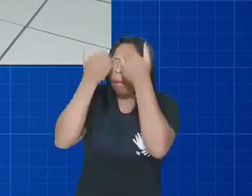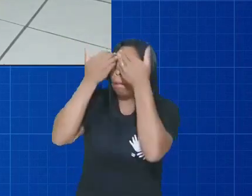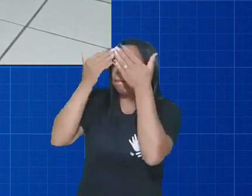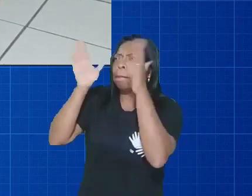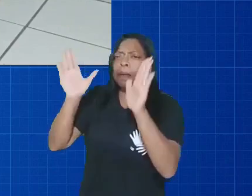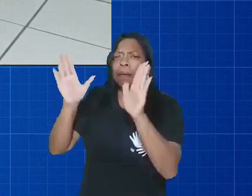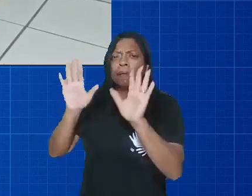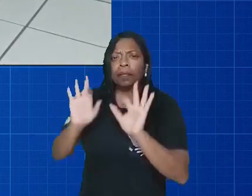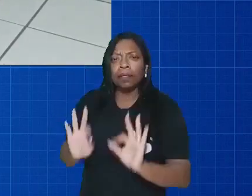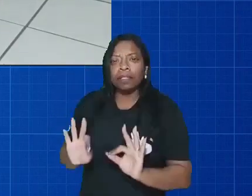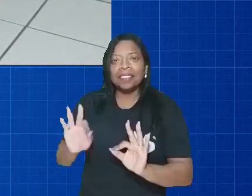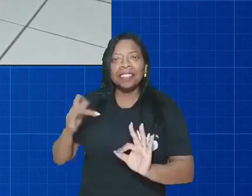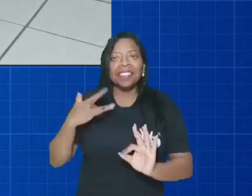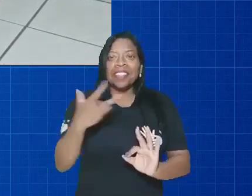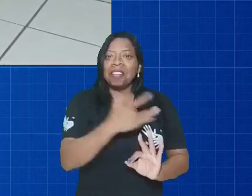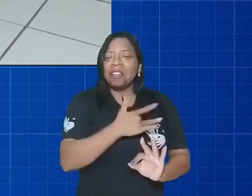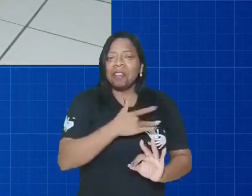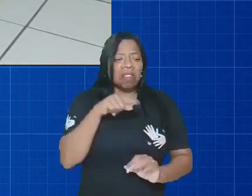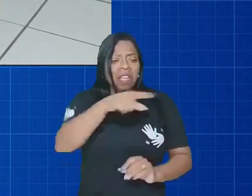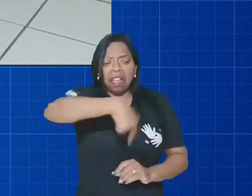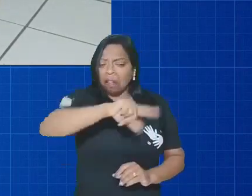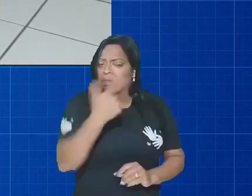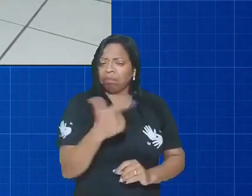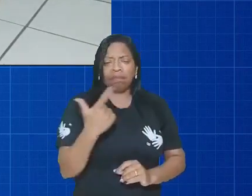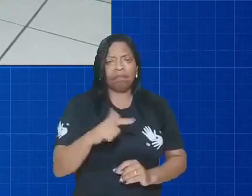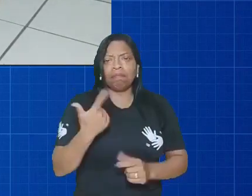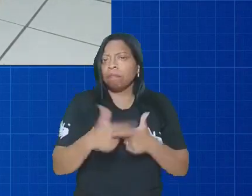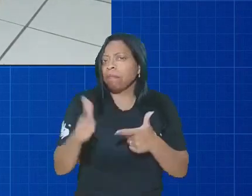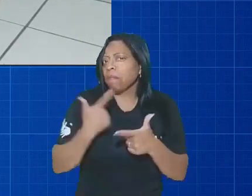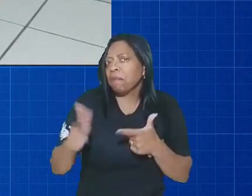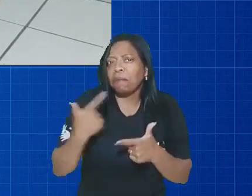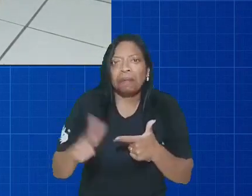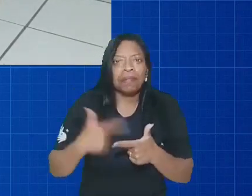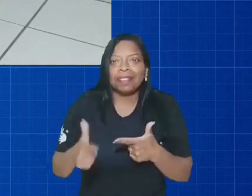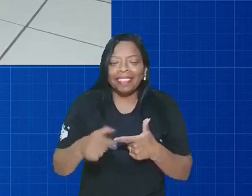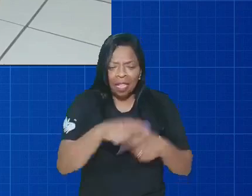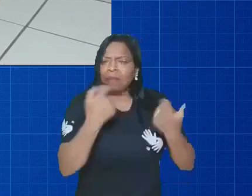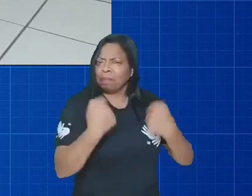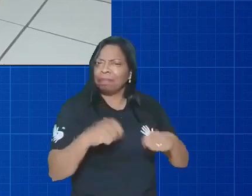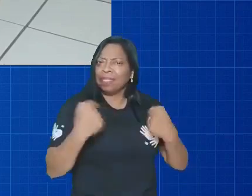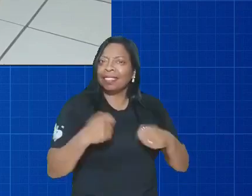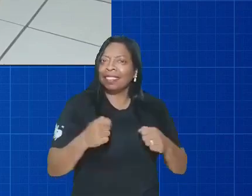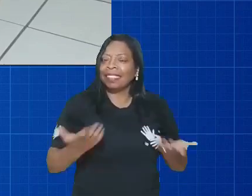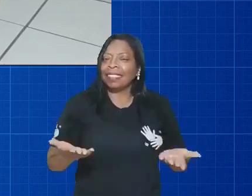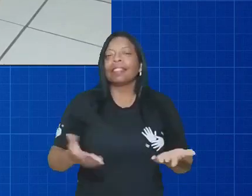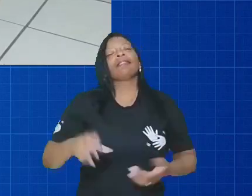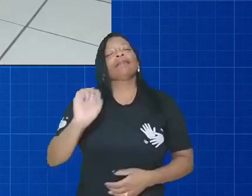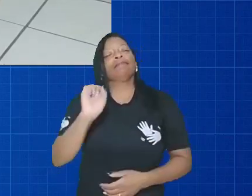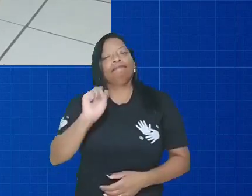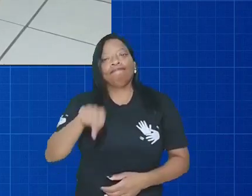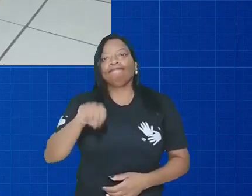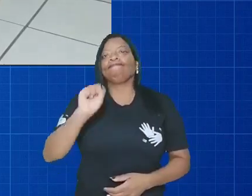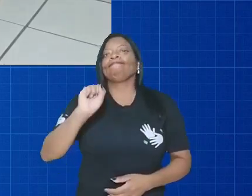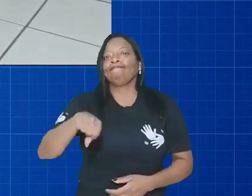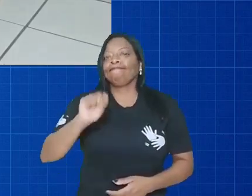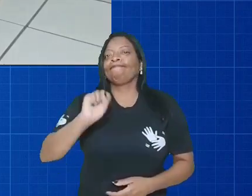dia? São tão novinhos, ainda nem passaram por tantas dificuldades, tanto quanto adulto. Precisa, né? É